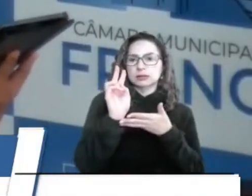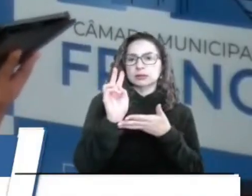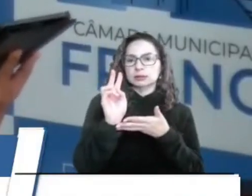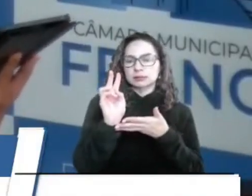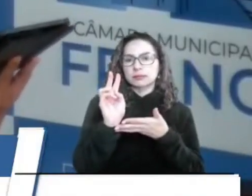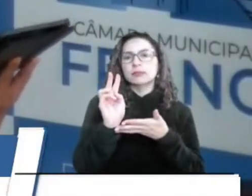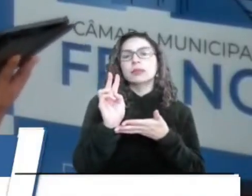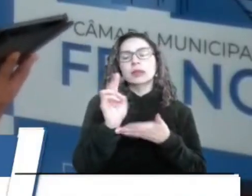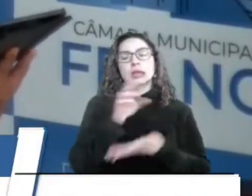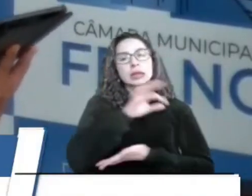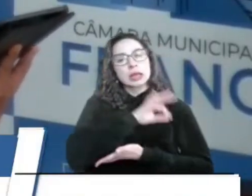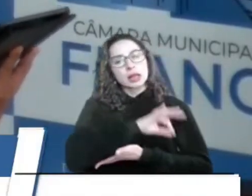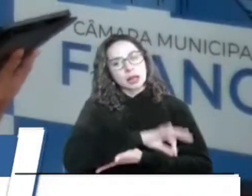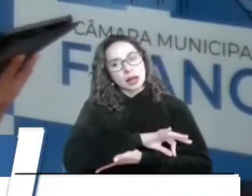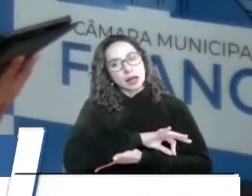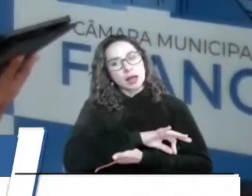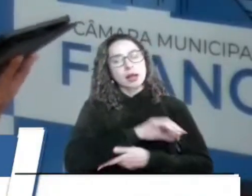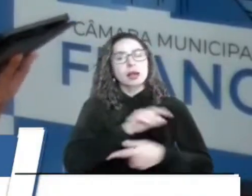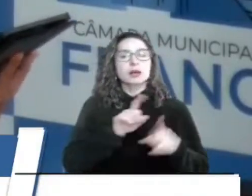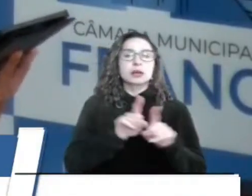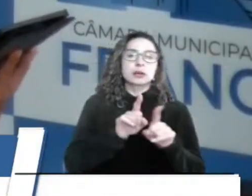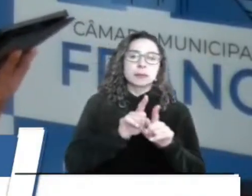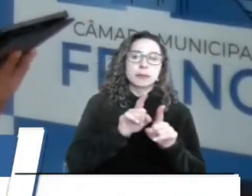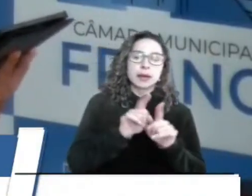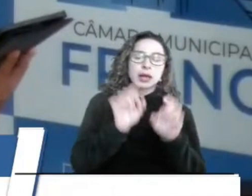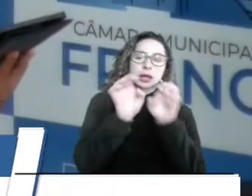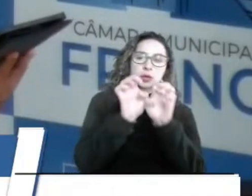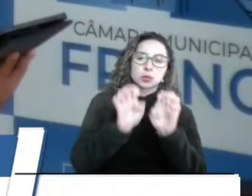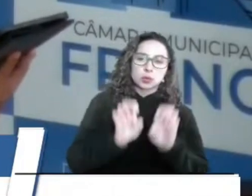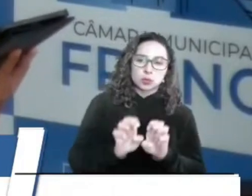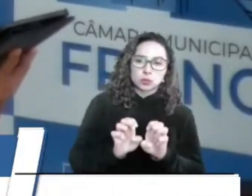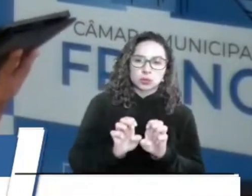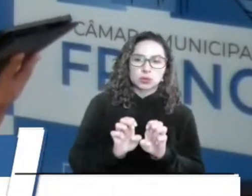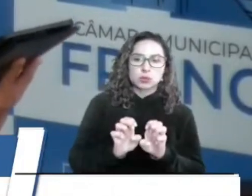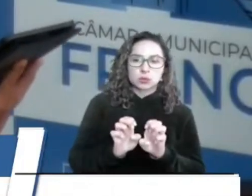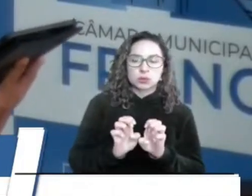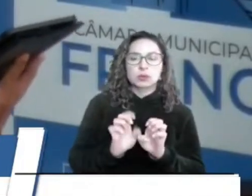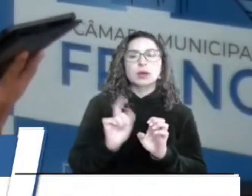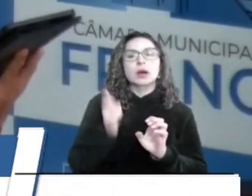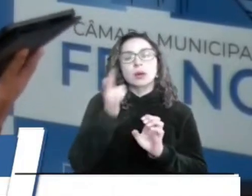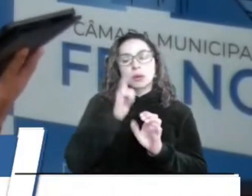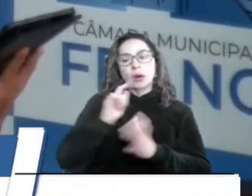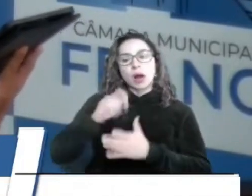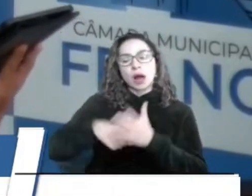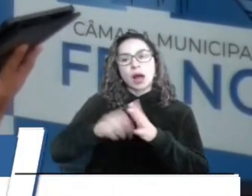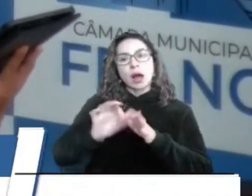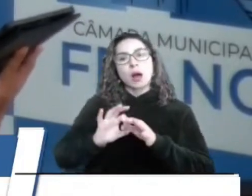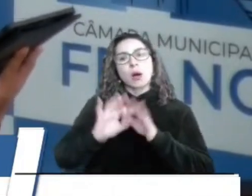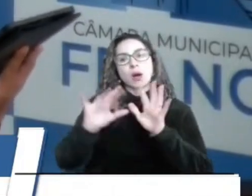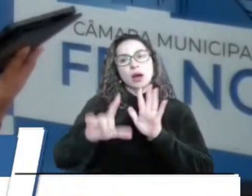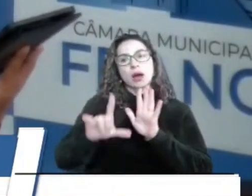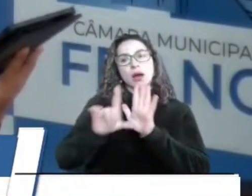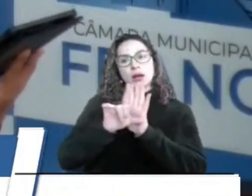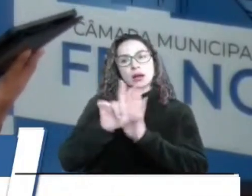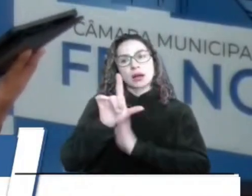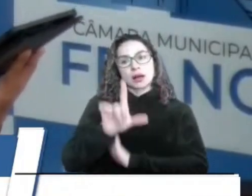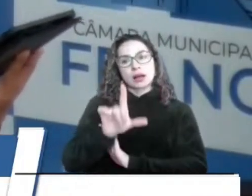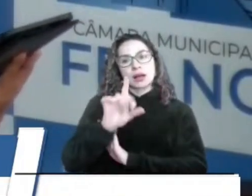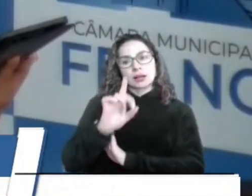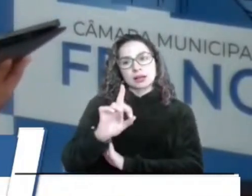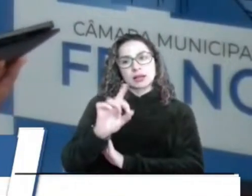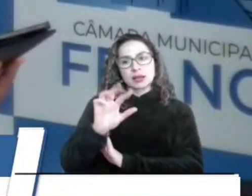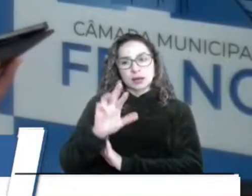tanto salarial quanto estrutural, autorizado pela Lei de Responsabilidade Fiscal.